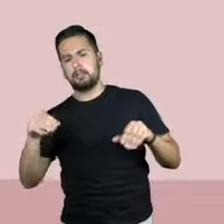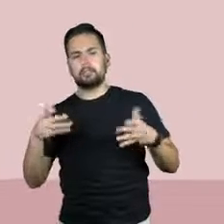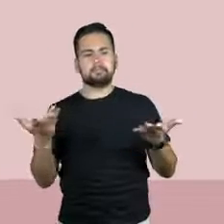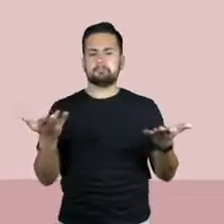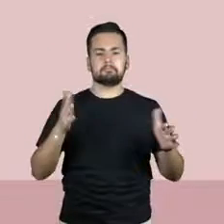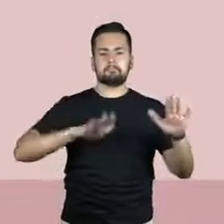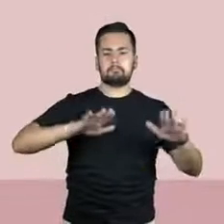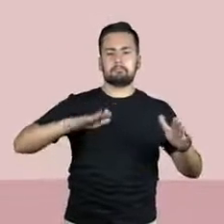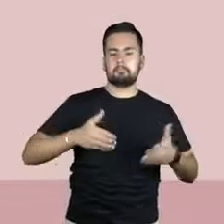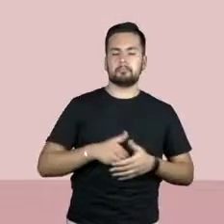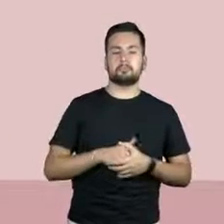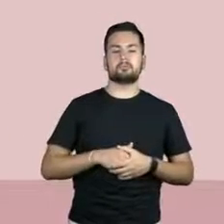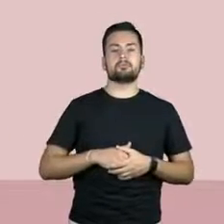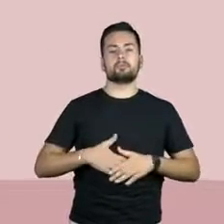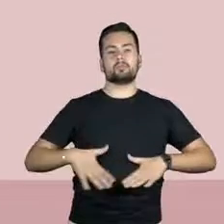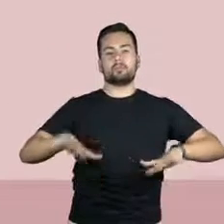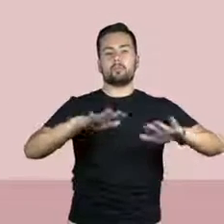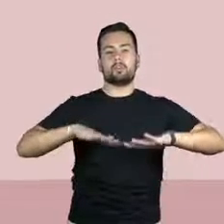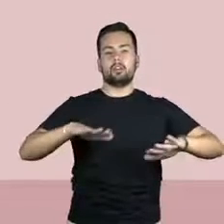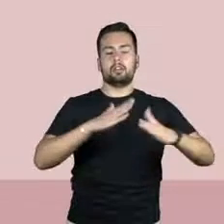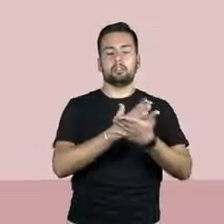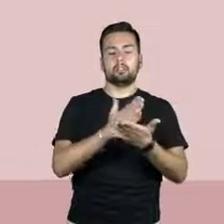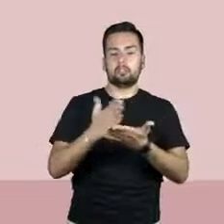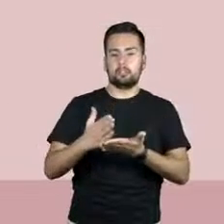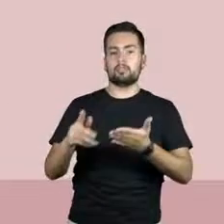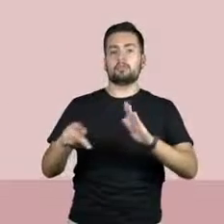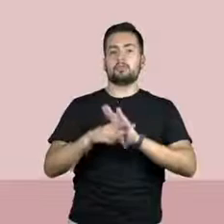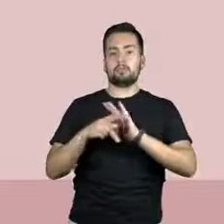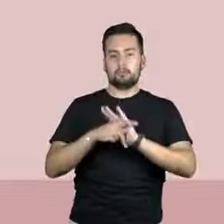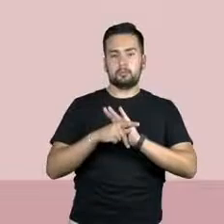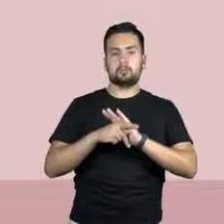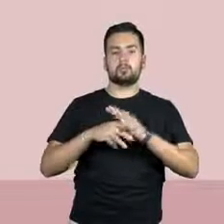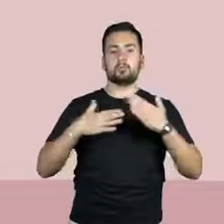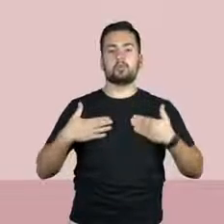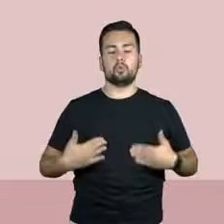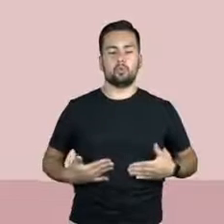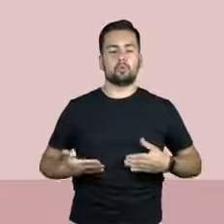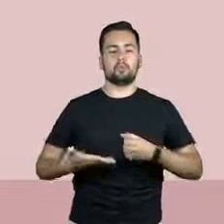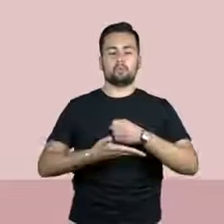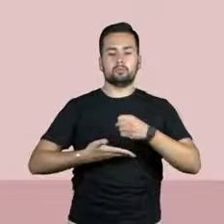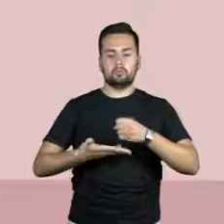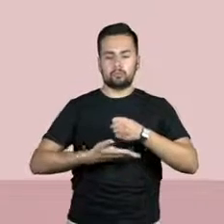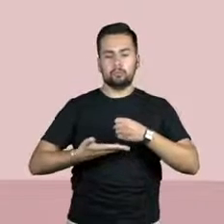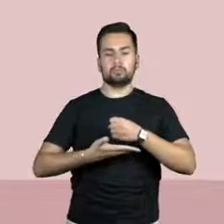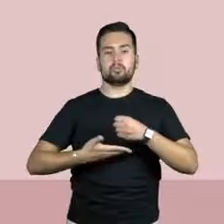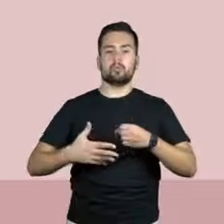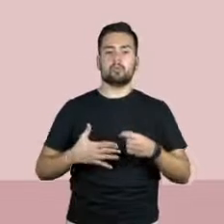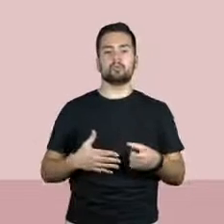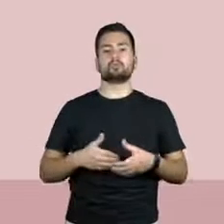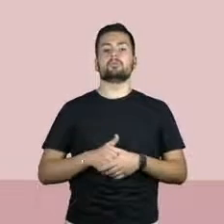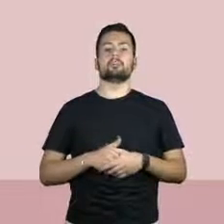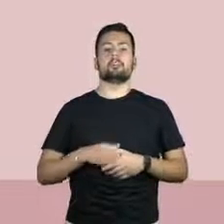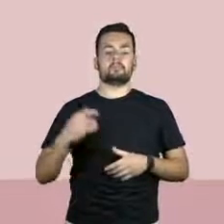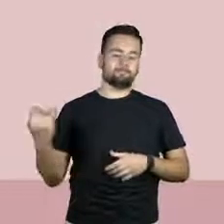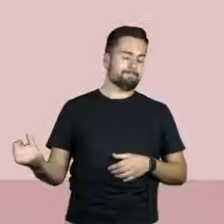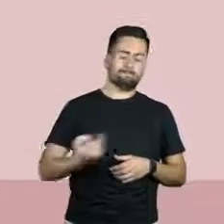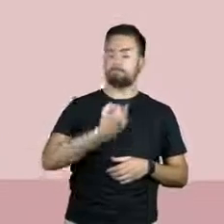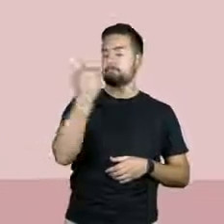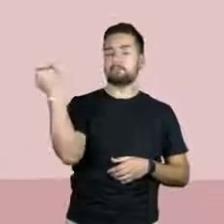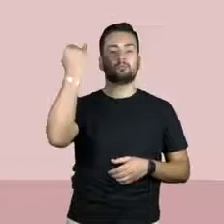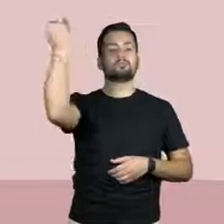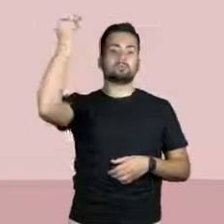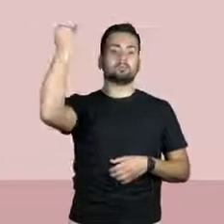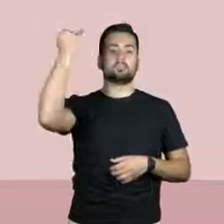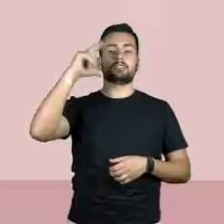do terreno estão distribuídas neste corpo do talude, neste solo de fundação, são muito importantes, tá?